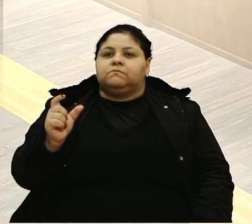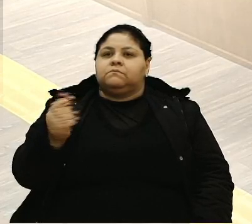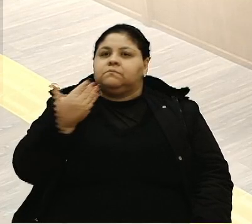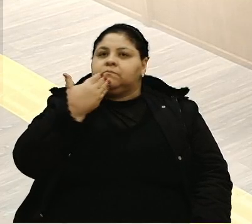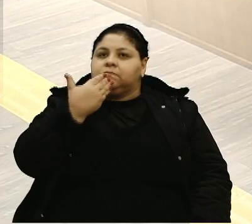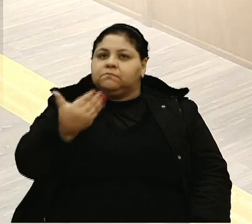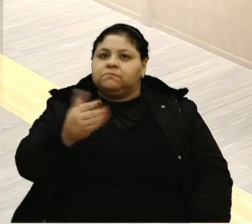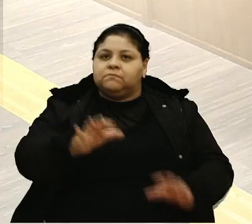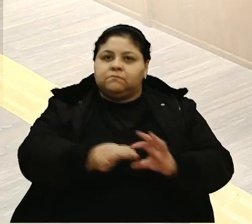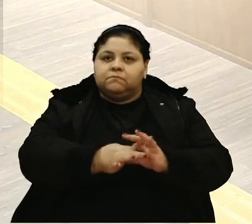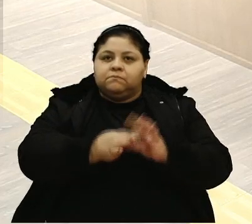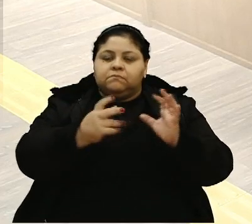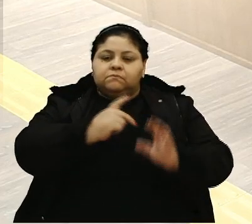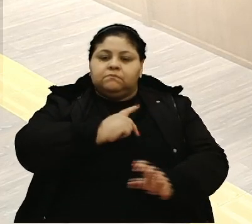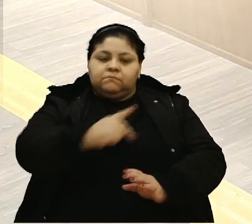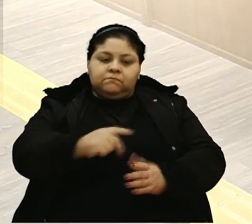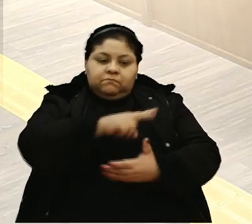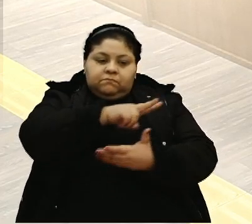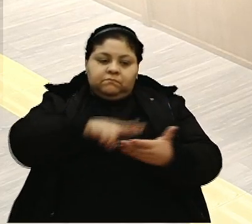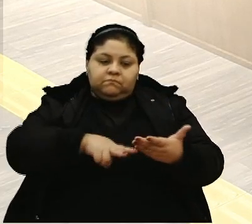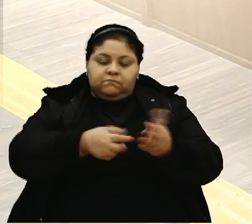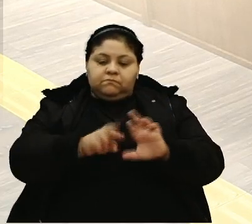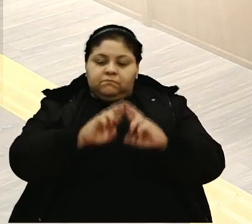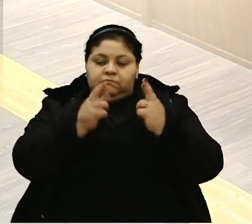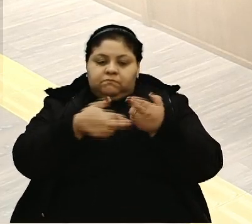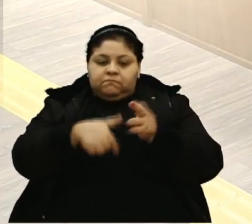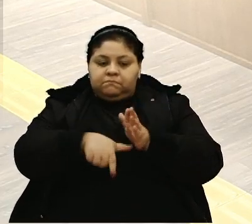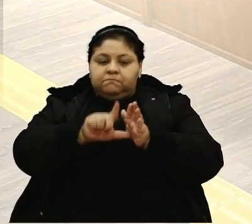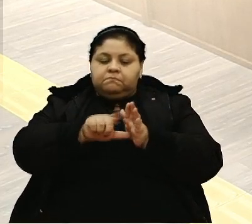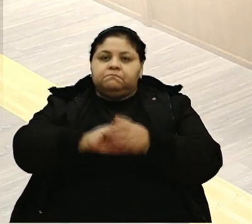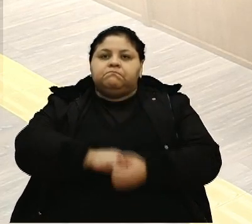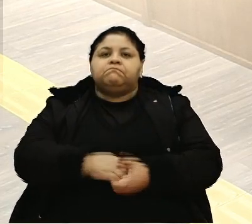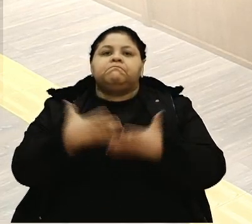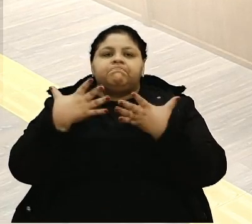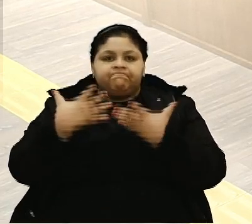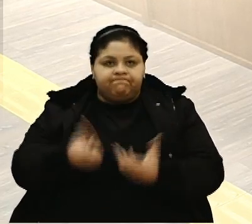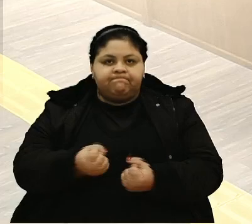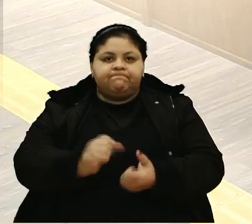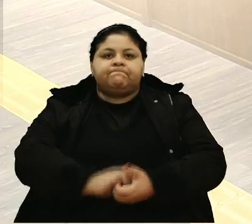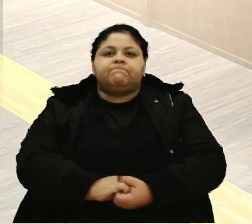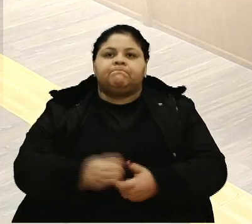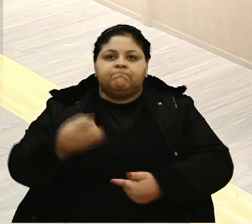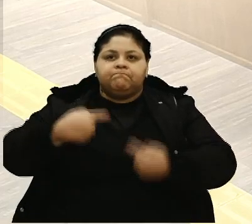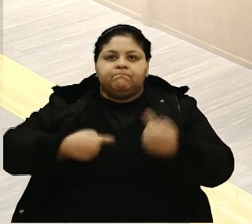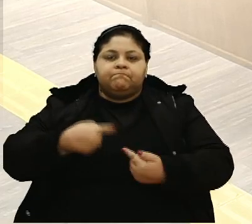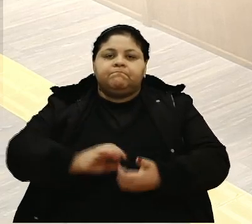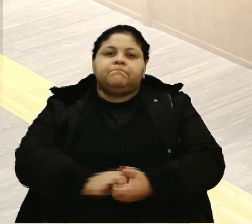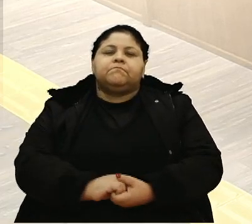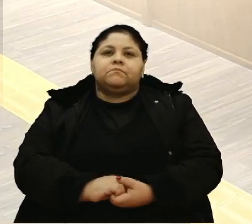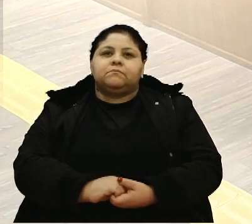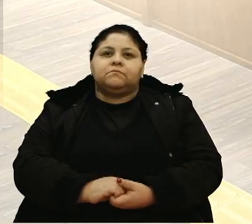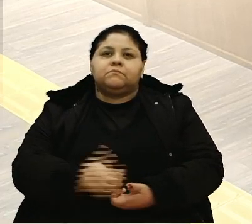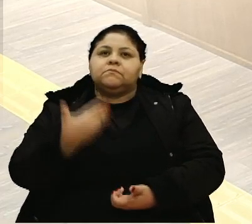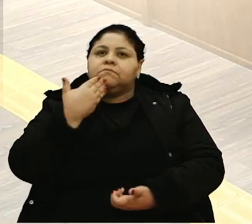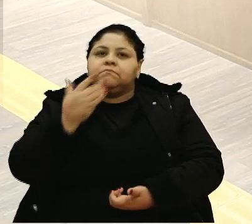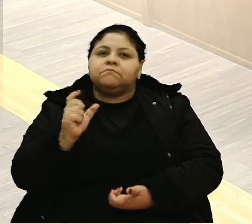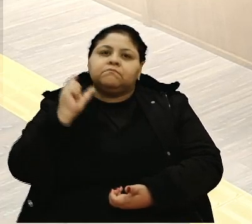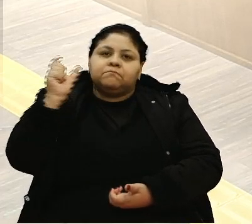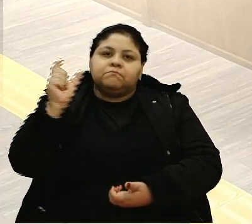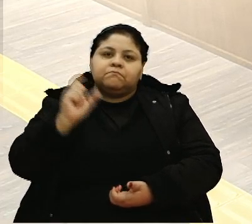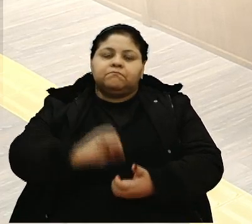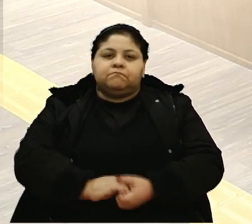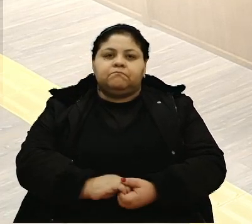Peço a dispensa, senhor presidente, ter lido na sessão anterior. Dispensa concedida. Em discussão. Peço a palavra, senhor presidente. Com